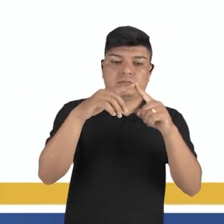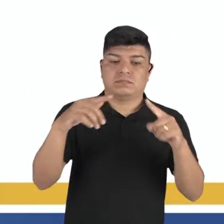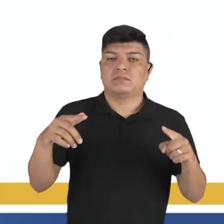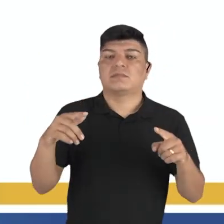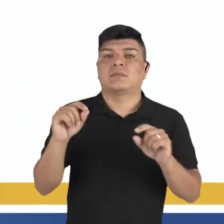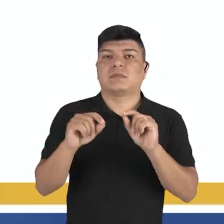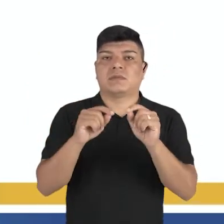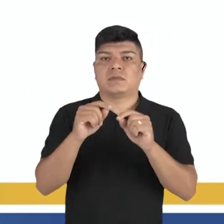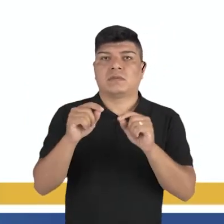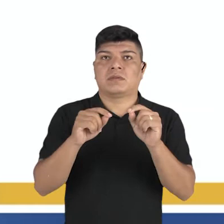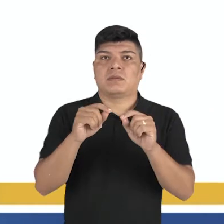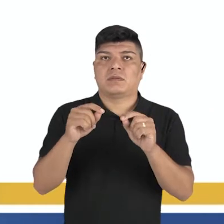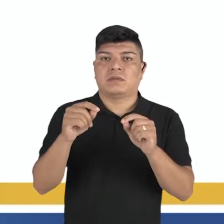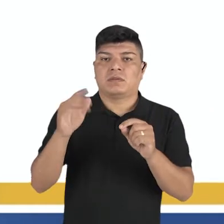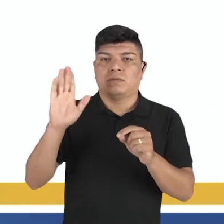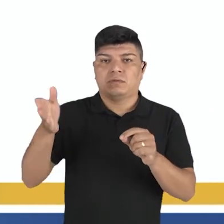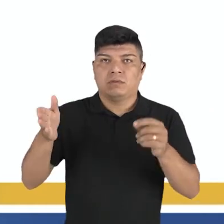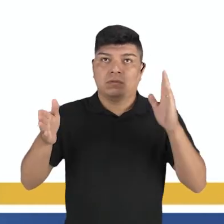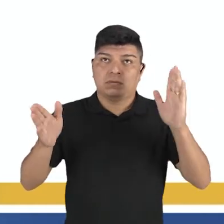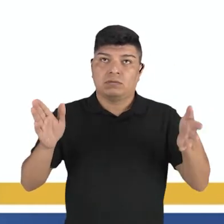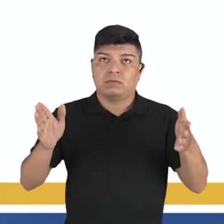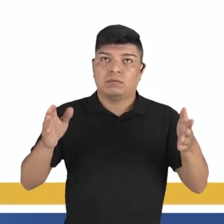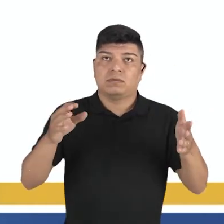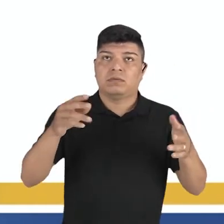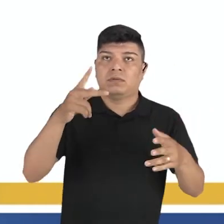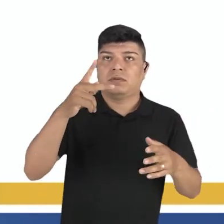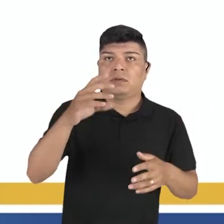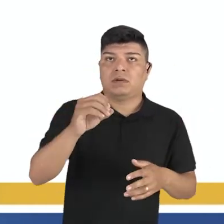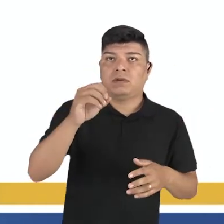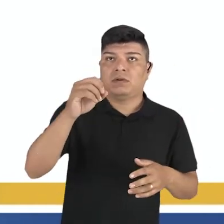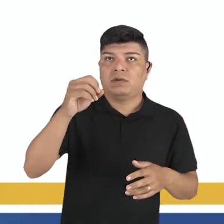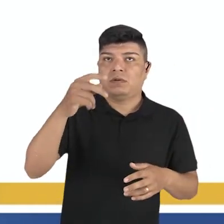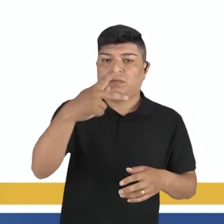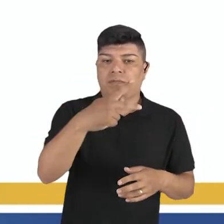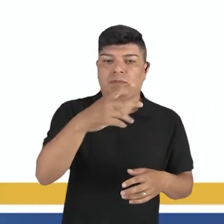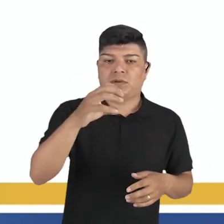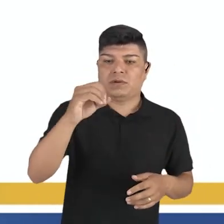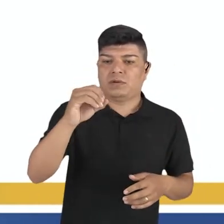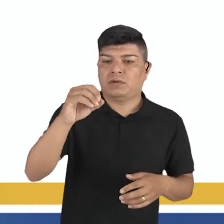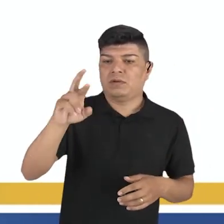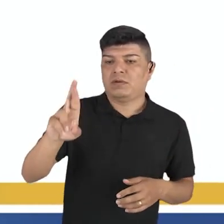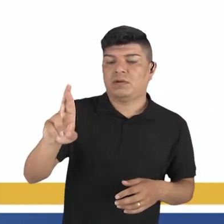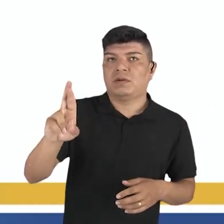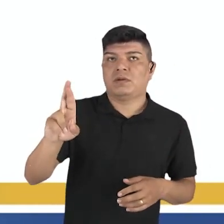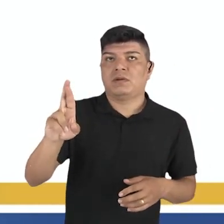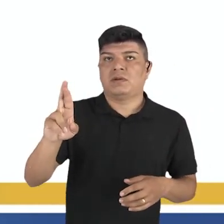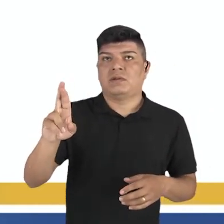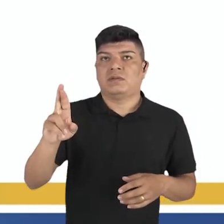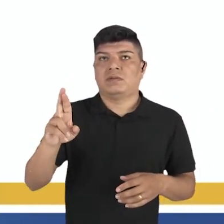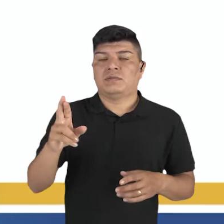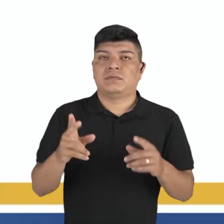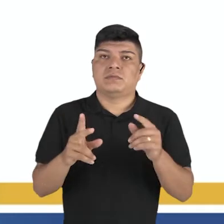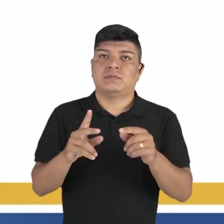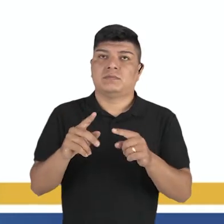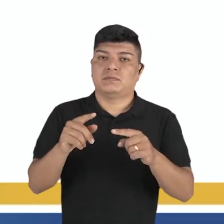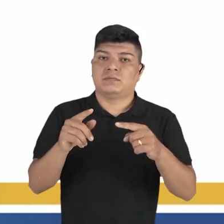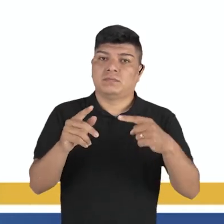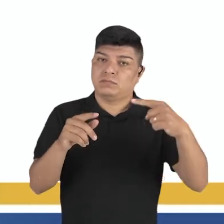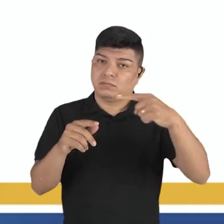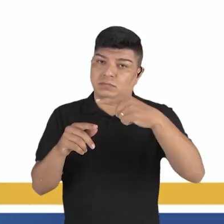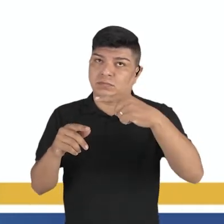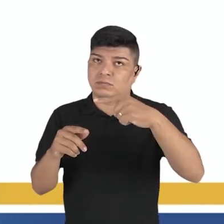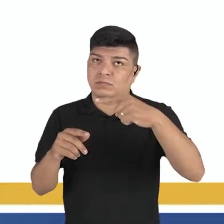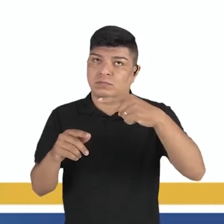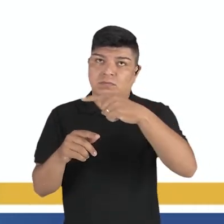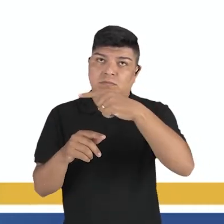é O e os lados é OP e OR sempre com a setinha em cima, né? Indicando que é uma semirreta. E também as